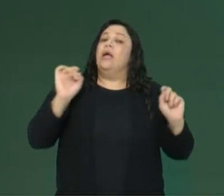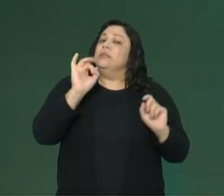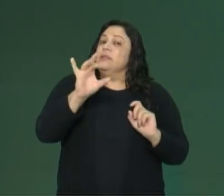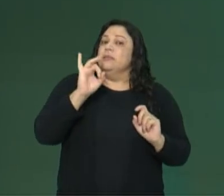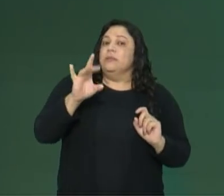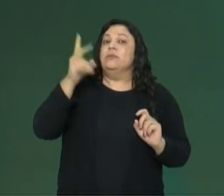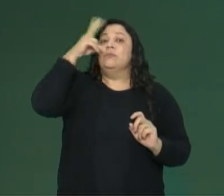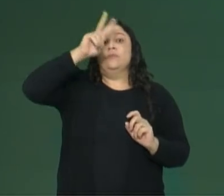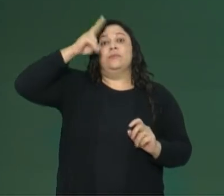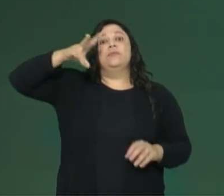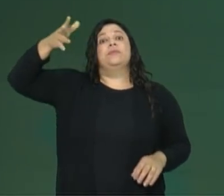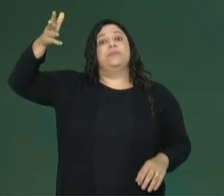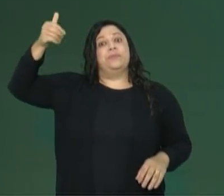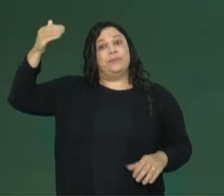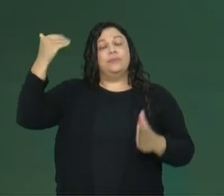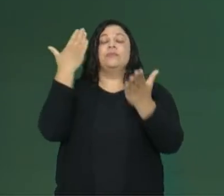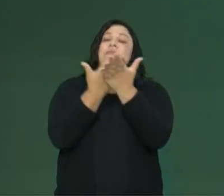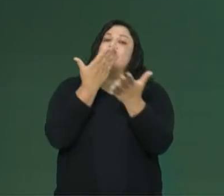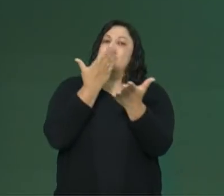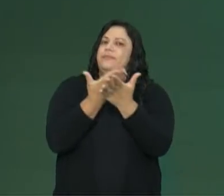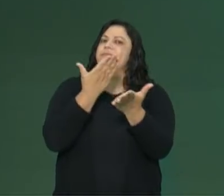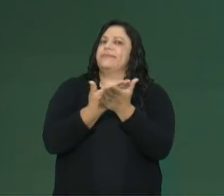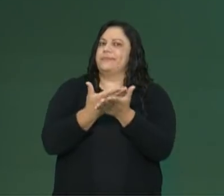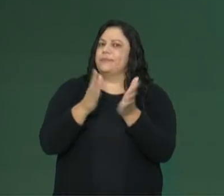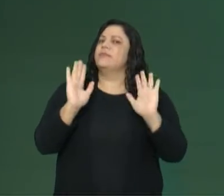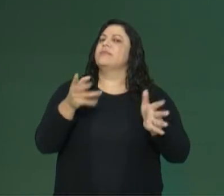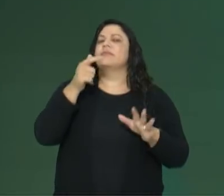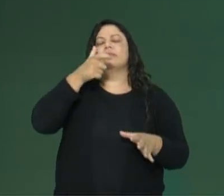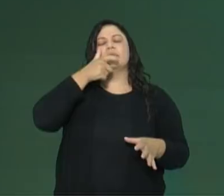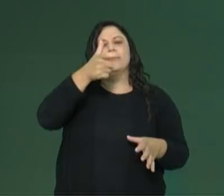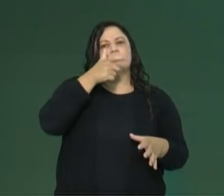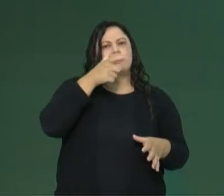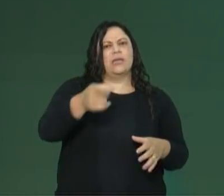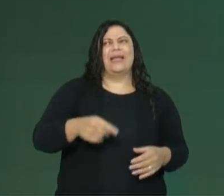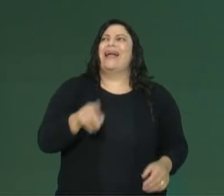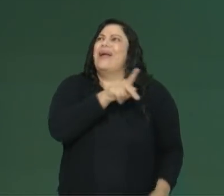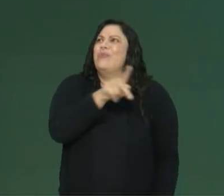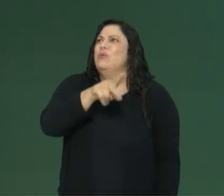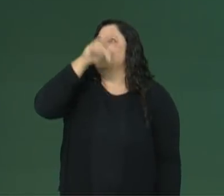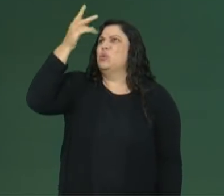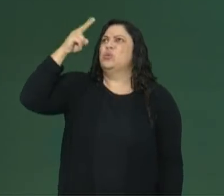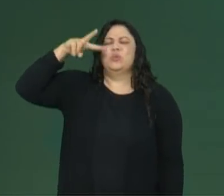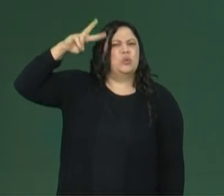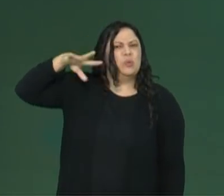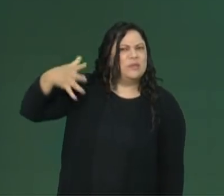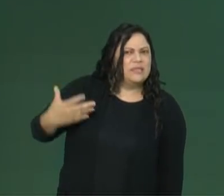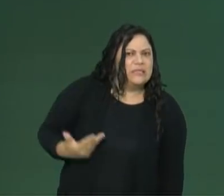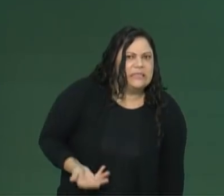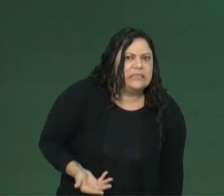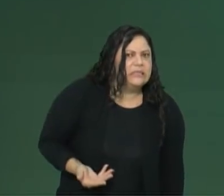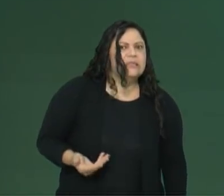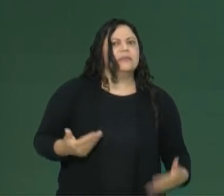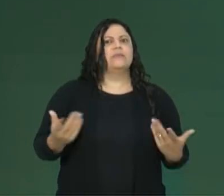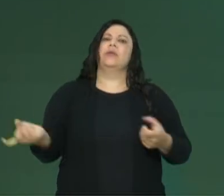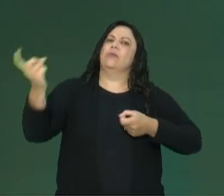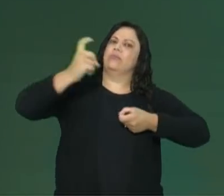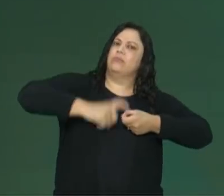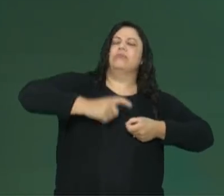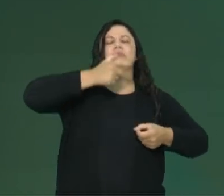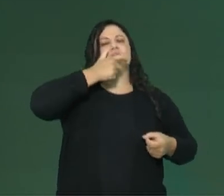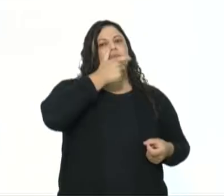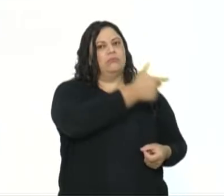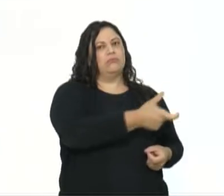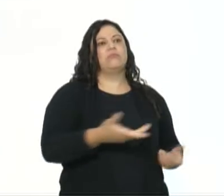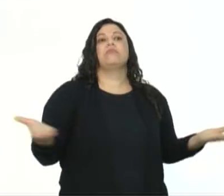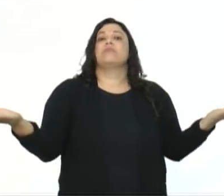uma retomada. Vocês já viram isso em aula. Professor, não estou lembrado. Volta e assiste. Continuando. E hoje,